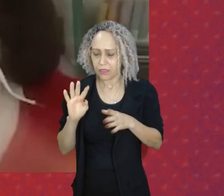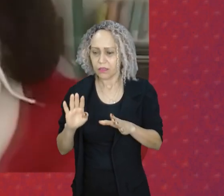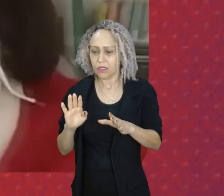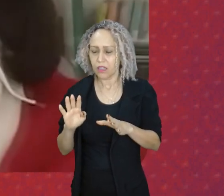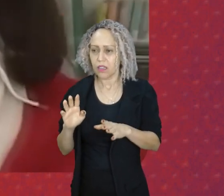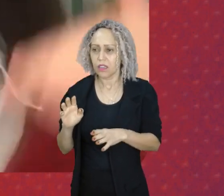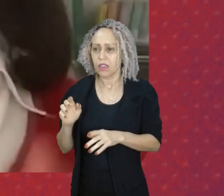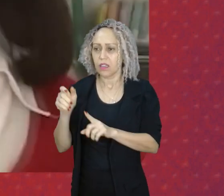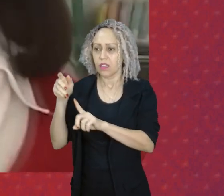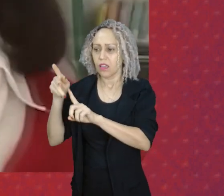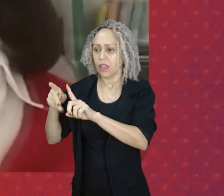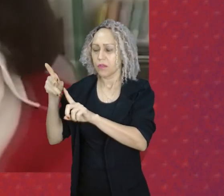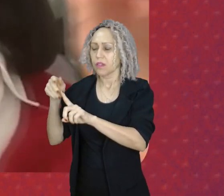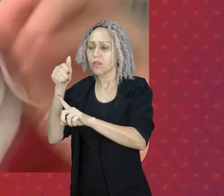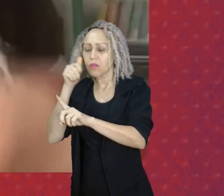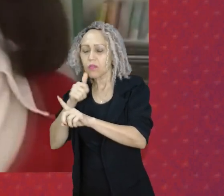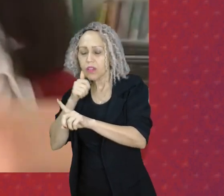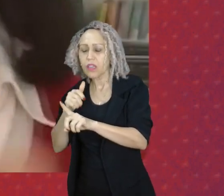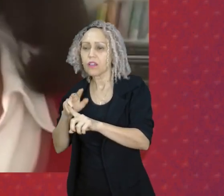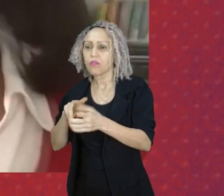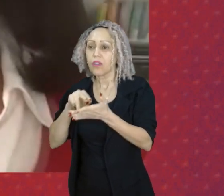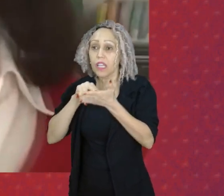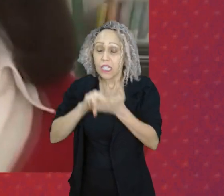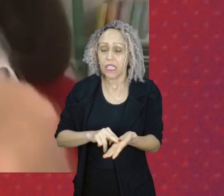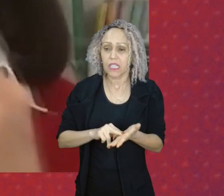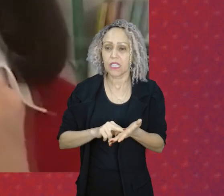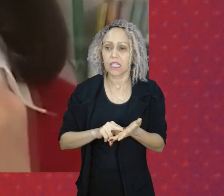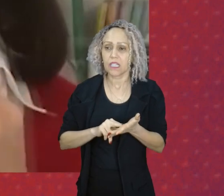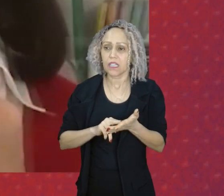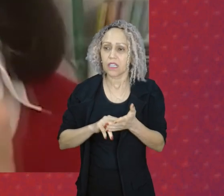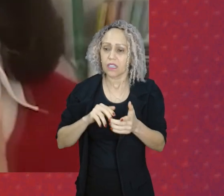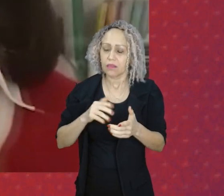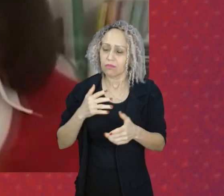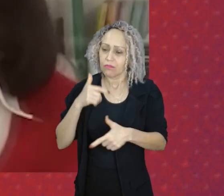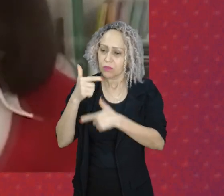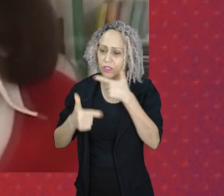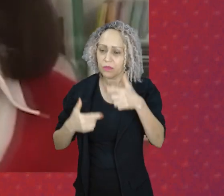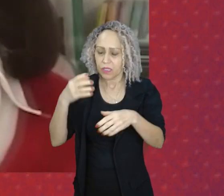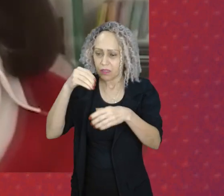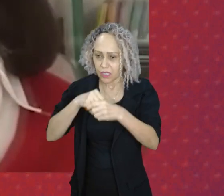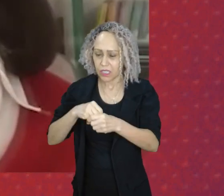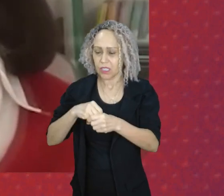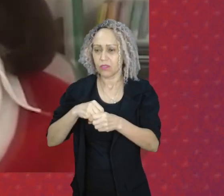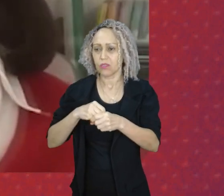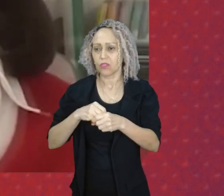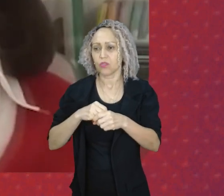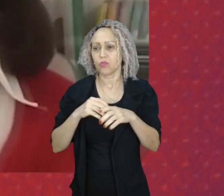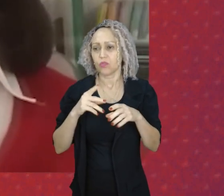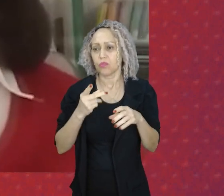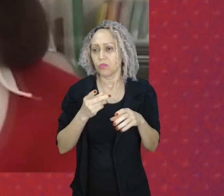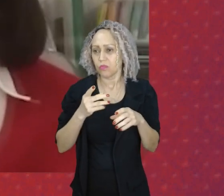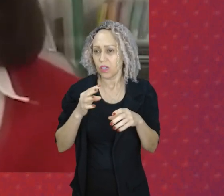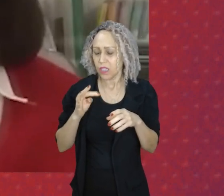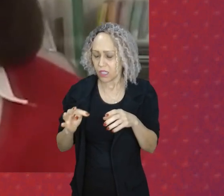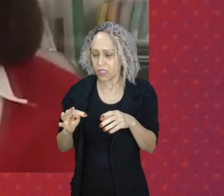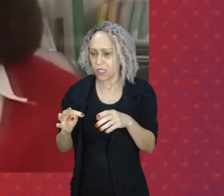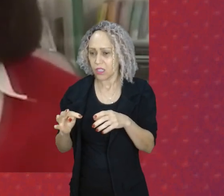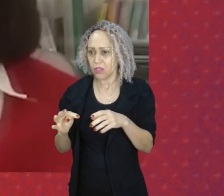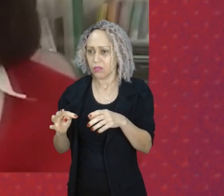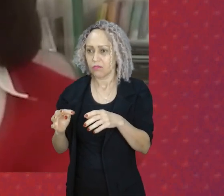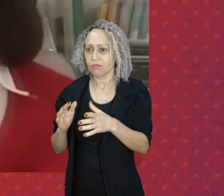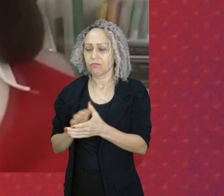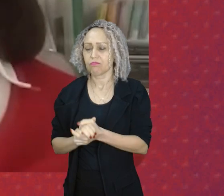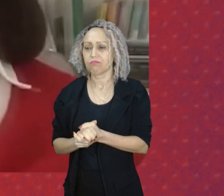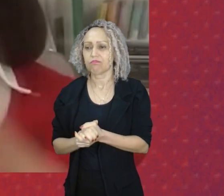as dinâmicas internas, a democracia interna, os compromissos políticos do nosso partido. Então, eu